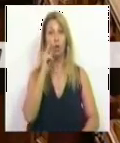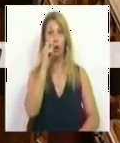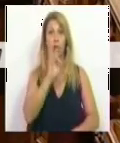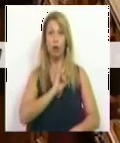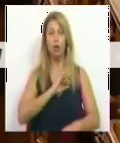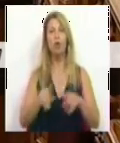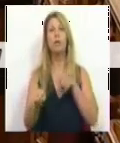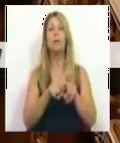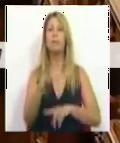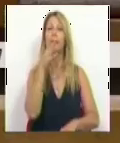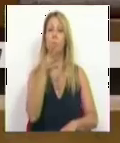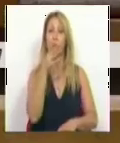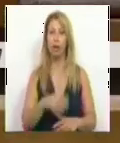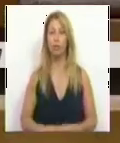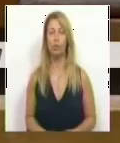senhores deputados.